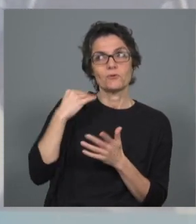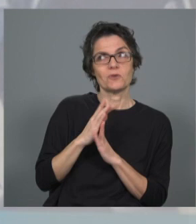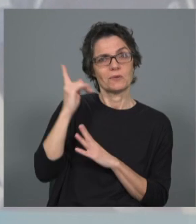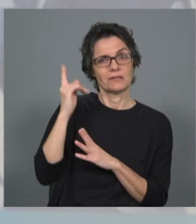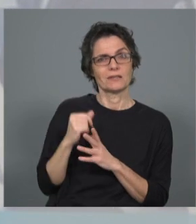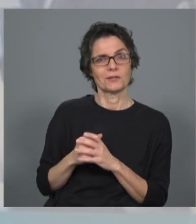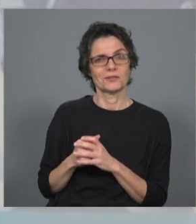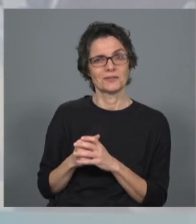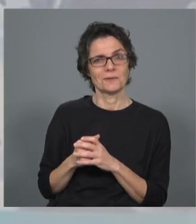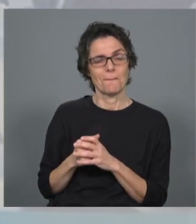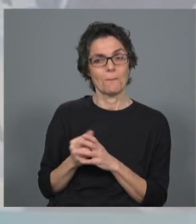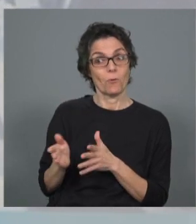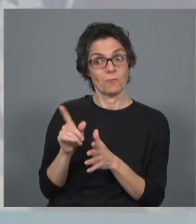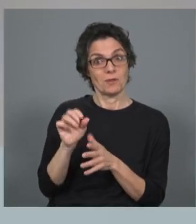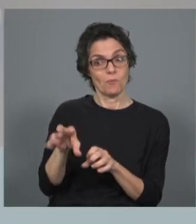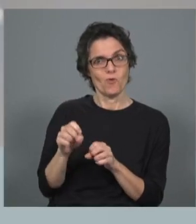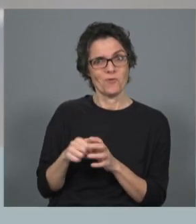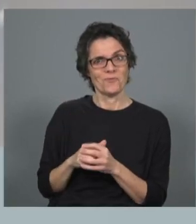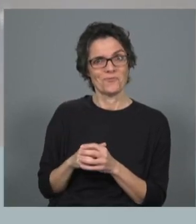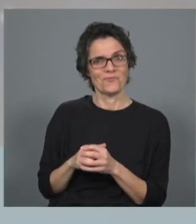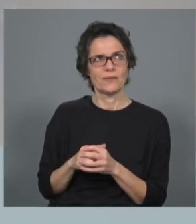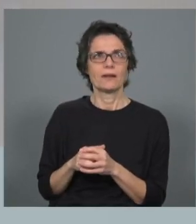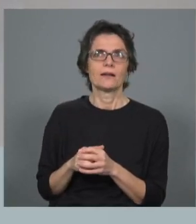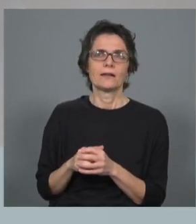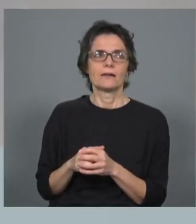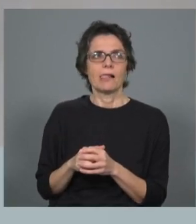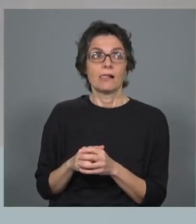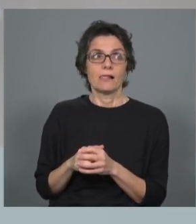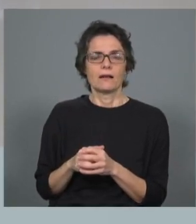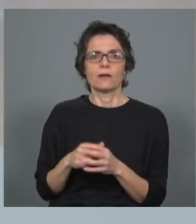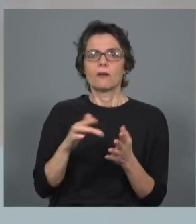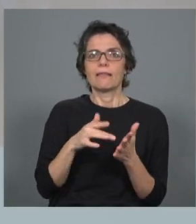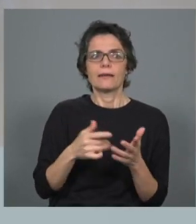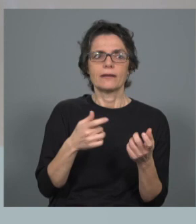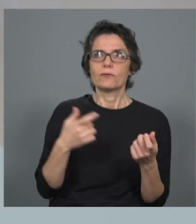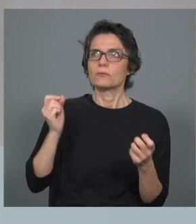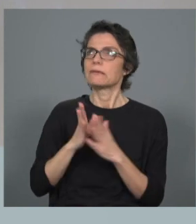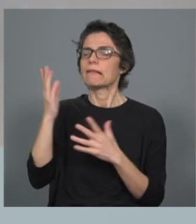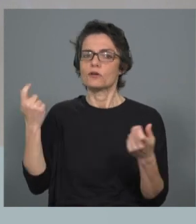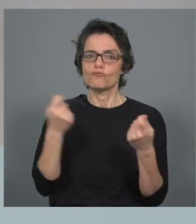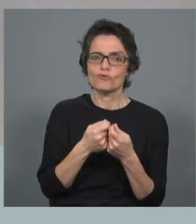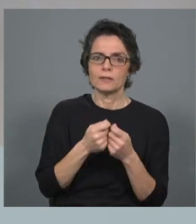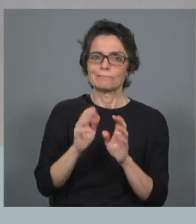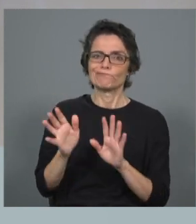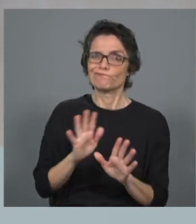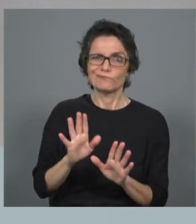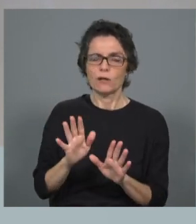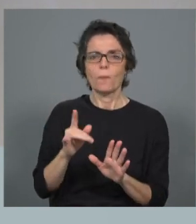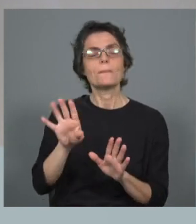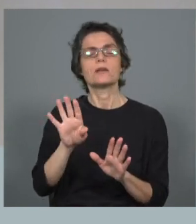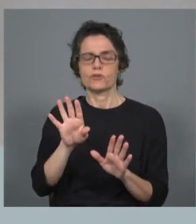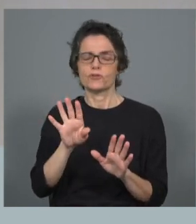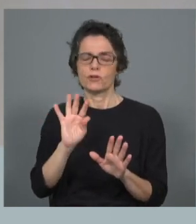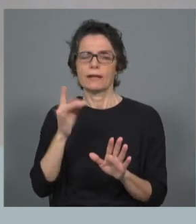nessa vocação. Não posso colar as duas coisas como se tivesse sido só isso, mas certamente o conhecimento da